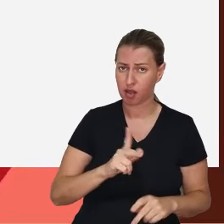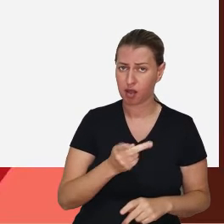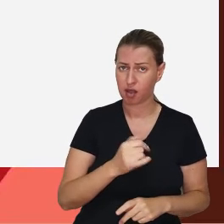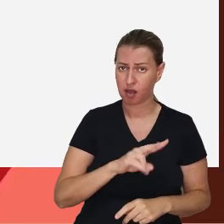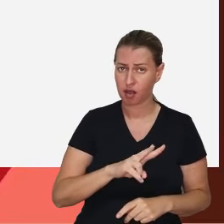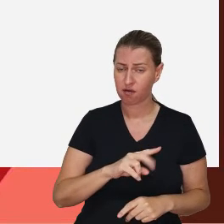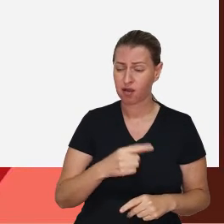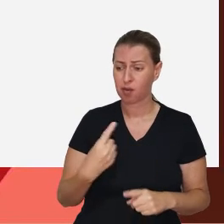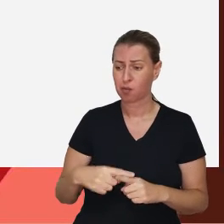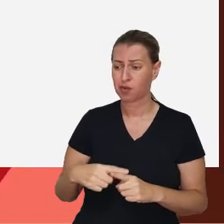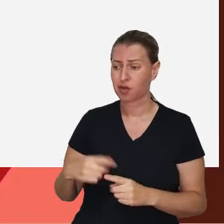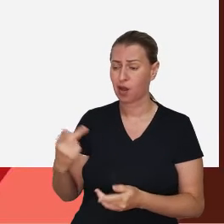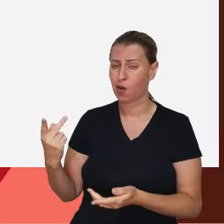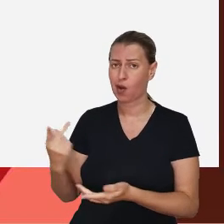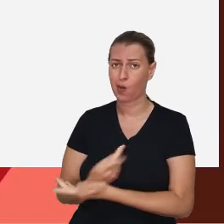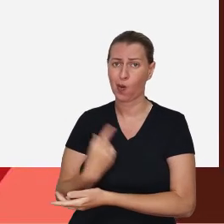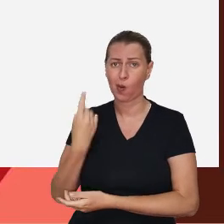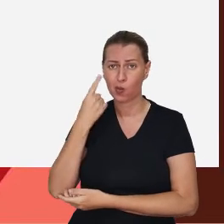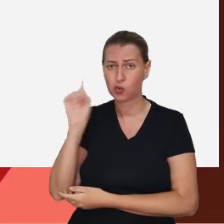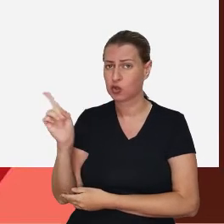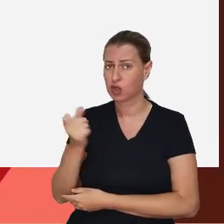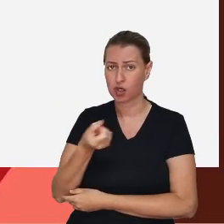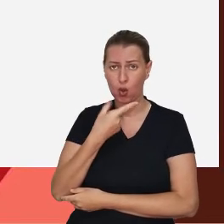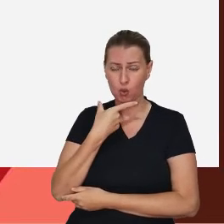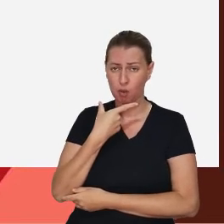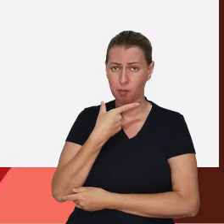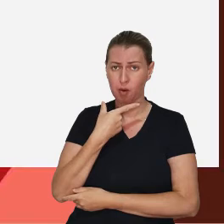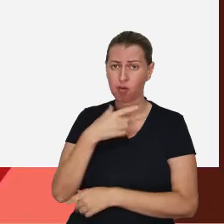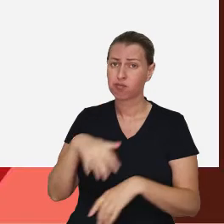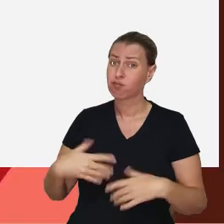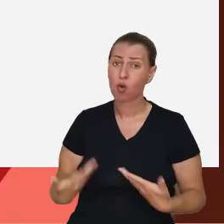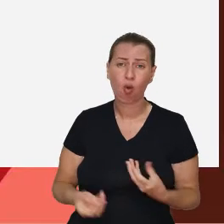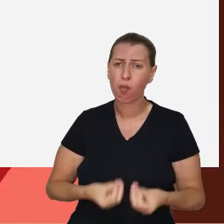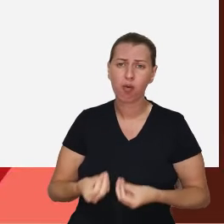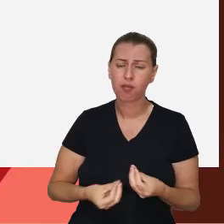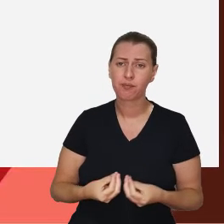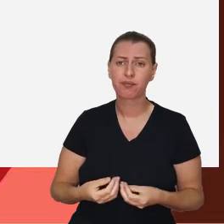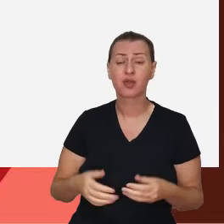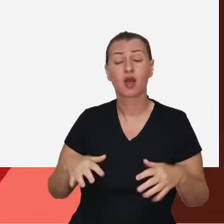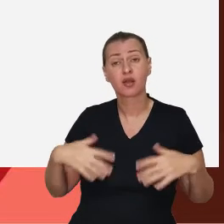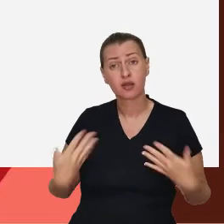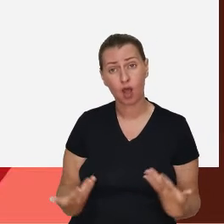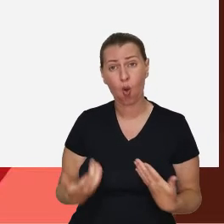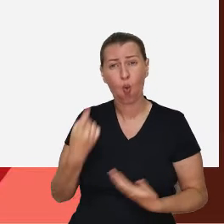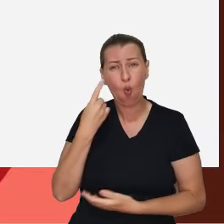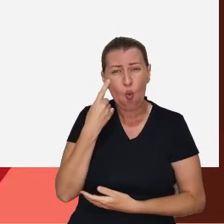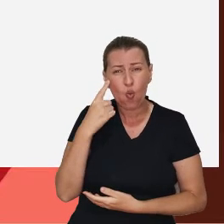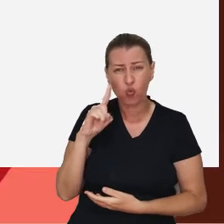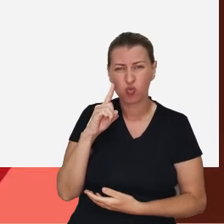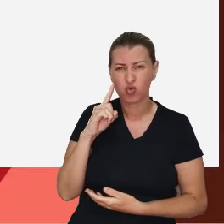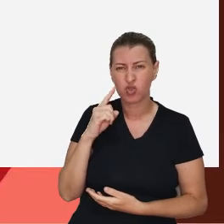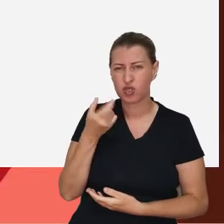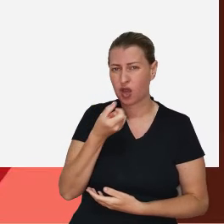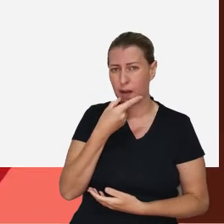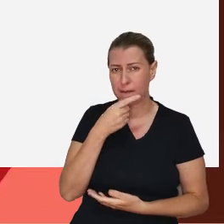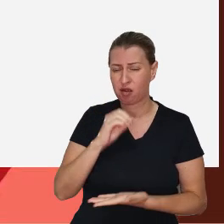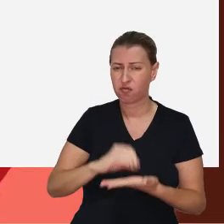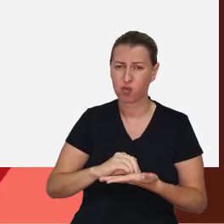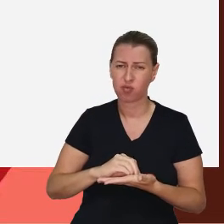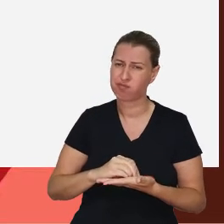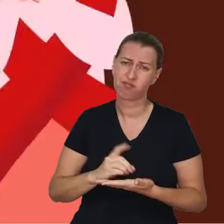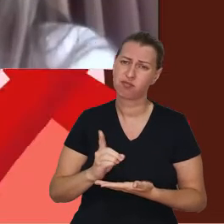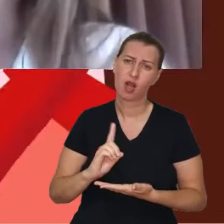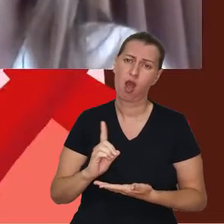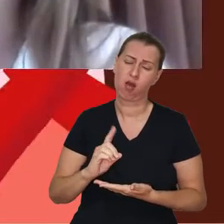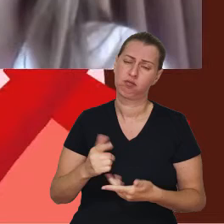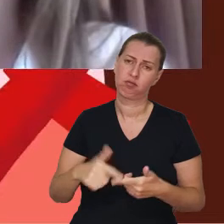Aquela falha pode talvez ser compensada pelo uso contínuo anterior? A princípio, um dia de falha não vai comprometer